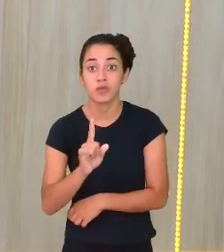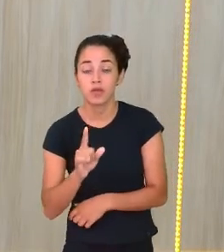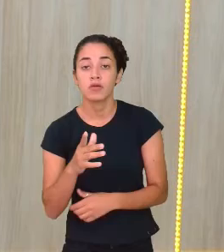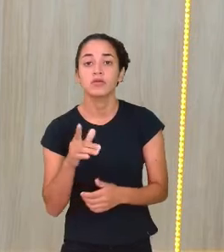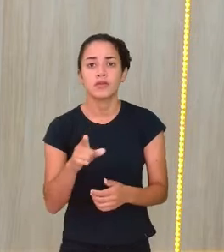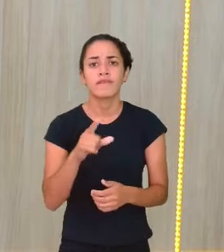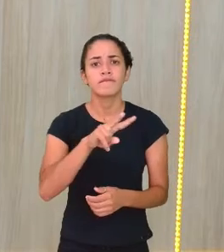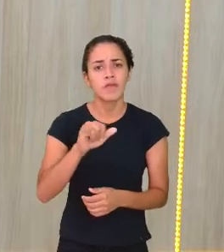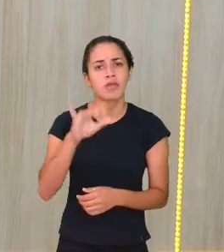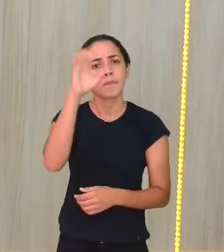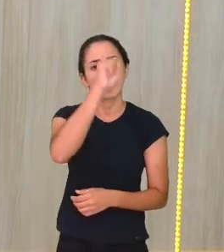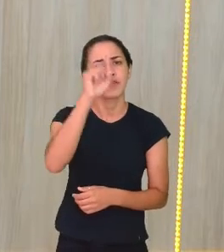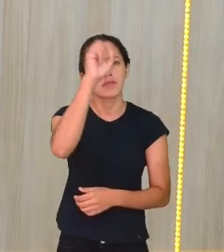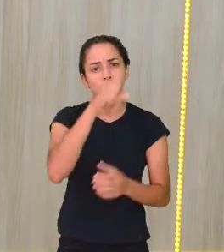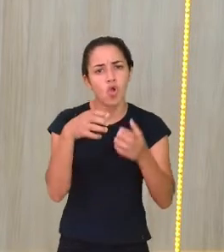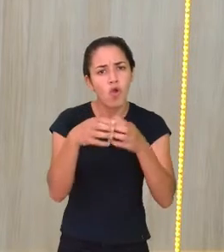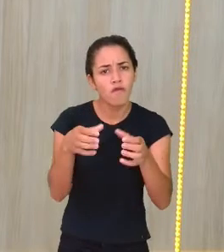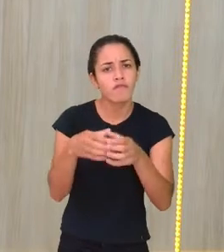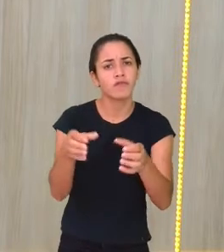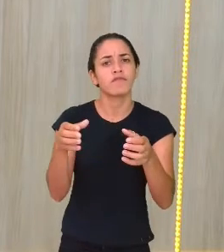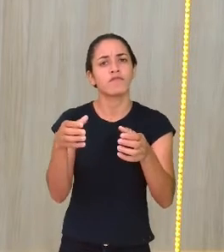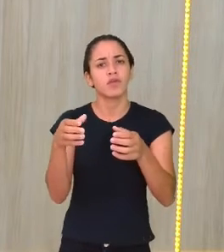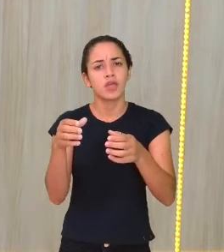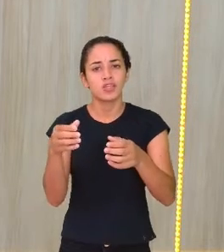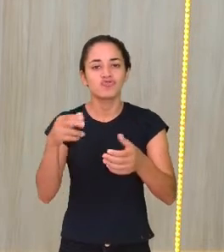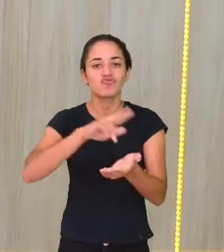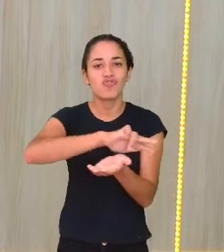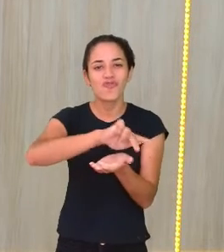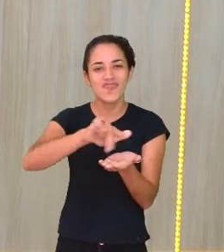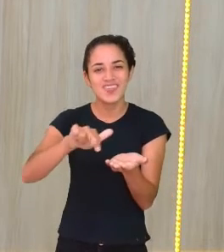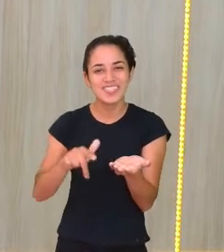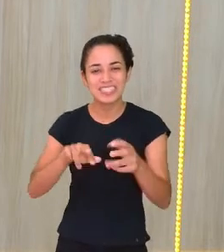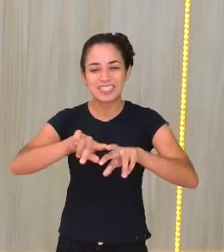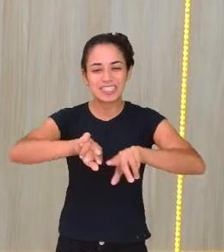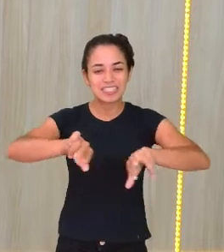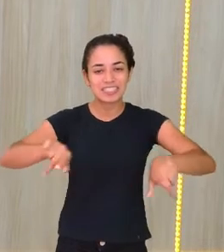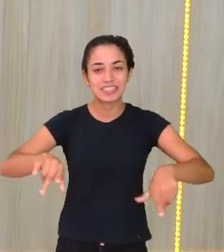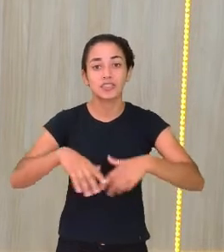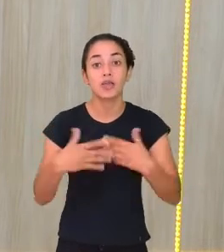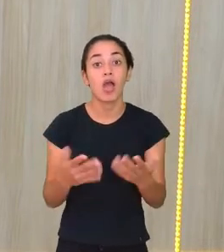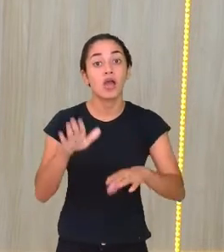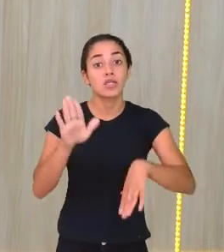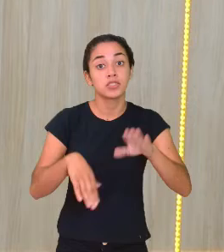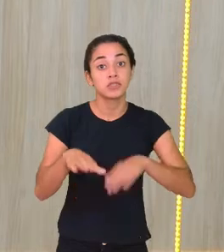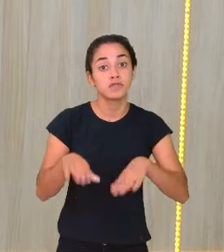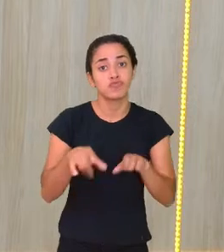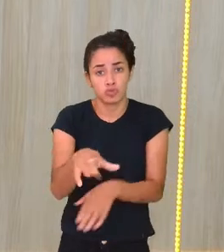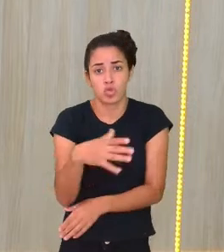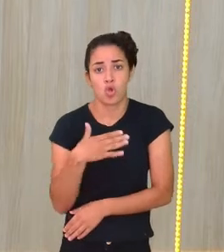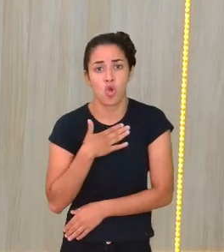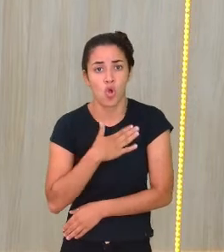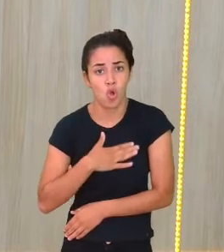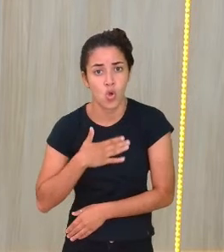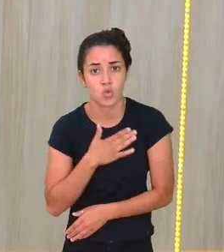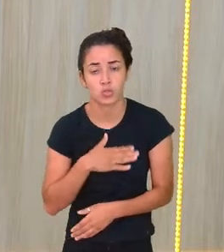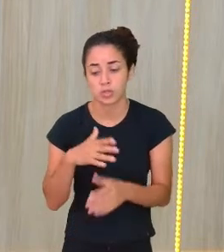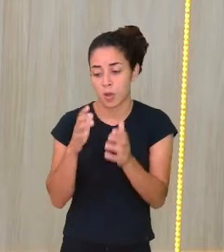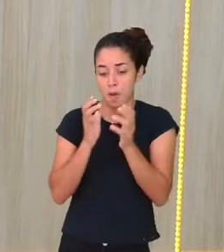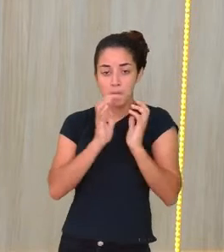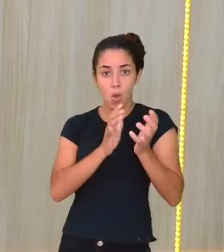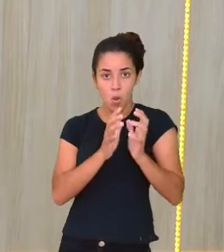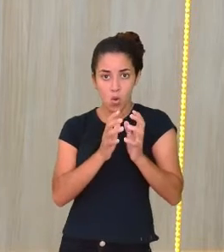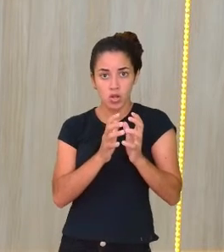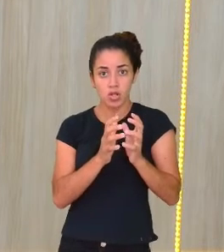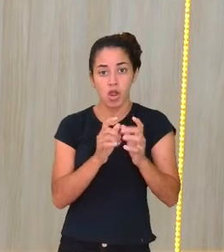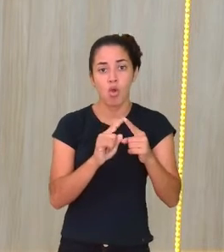vão aprender a conviver com essa diversidade. Às vezes, você gosta mais da bola, o